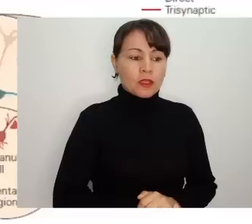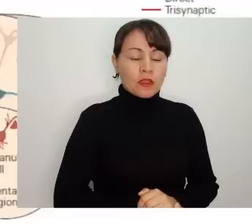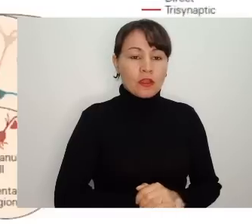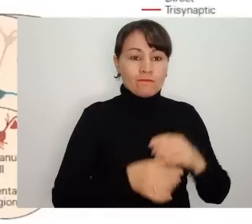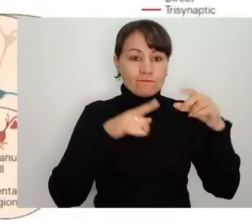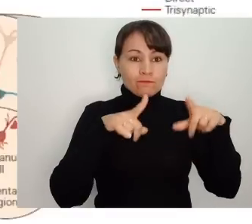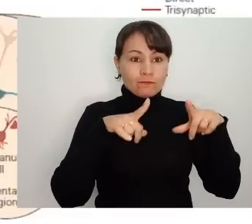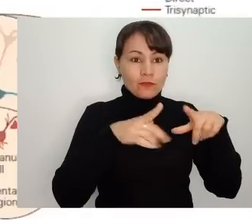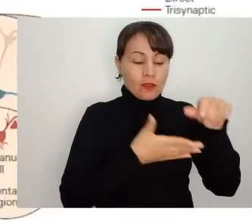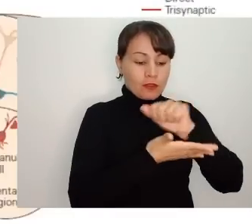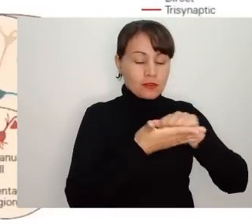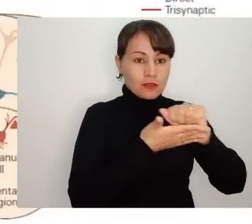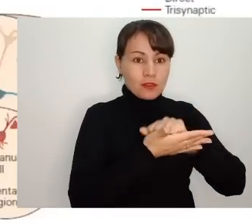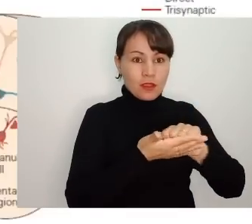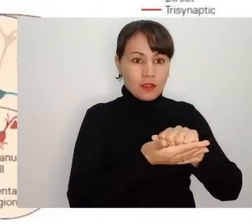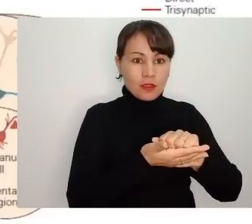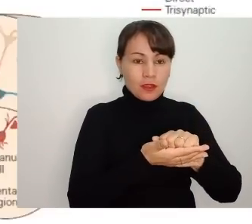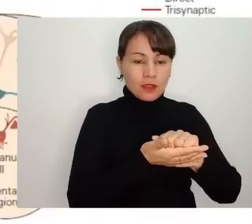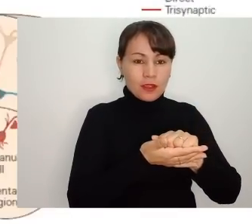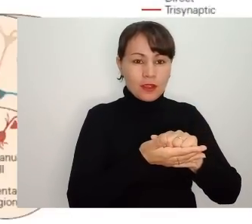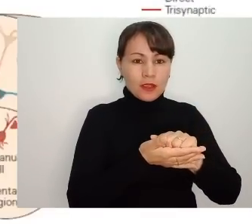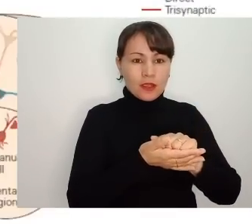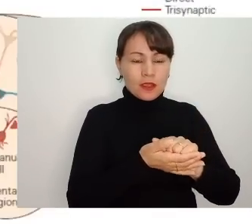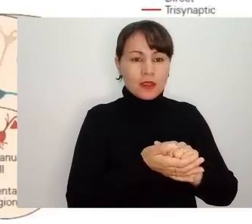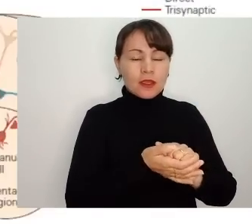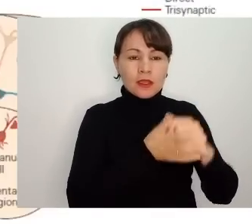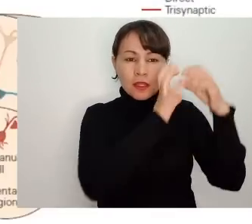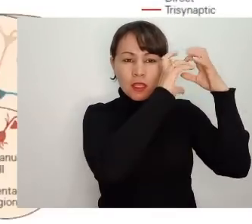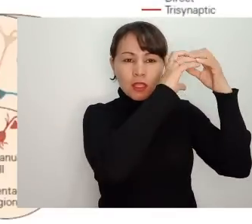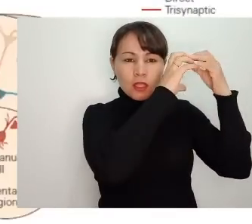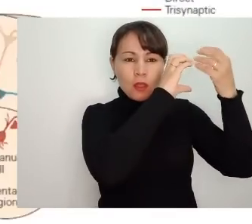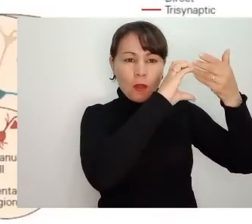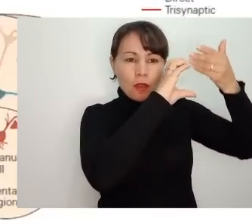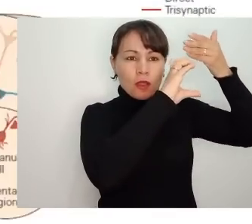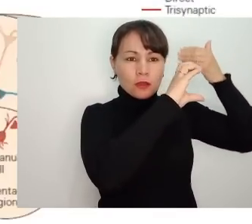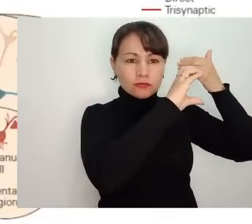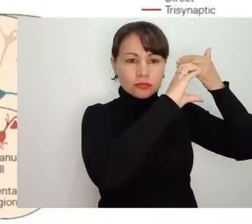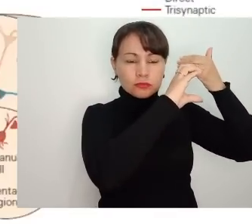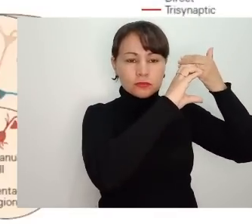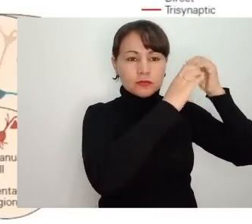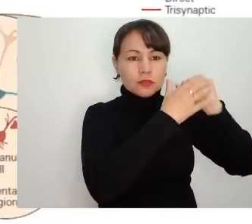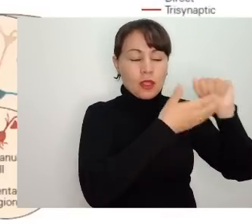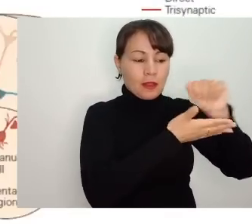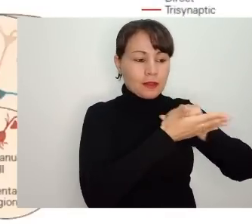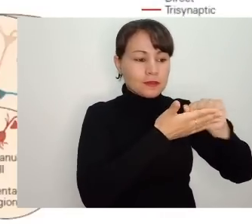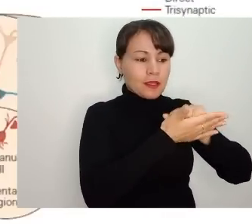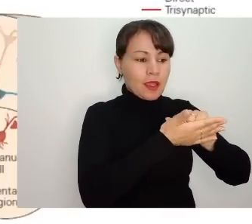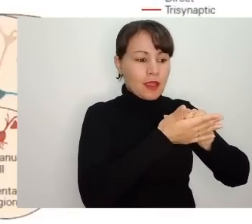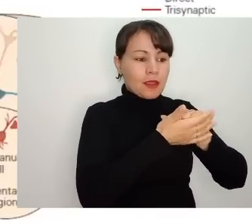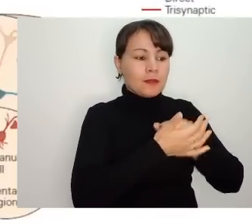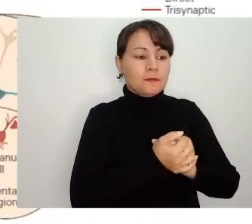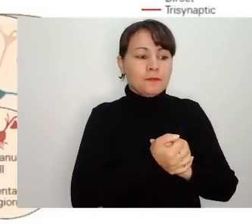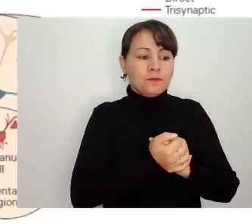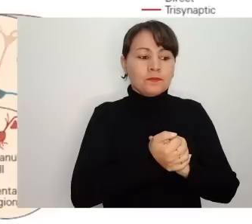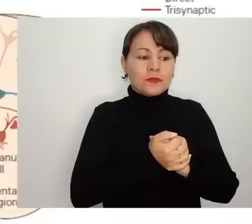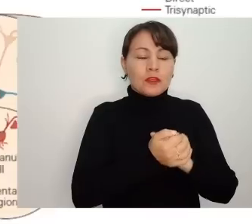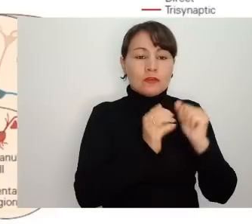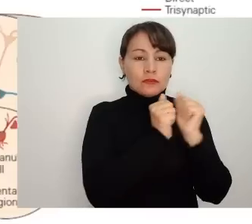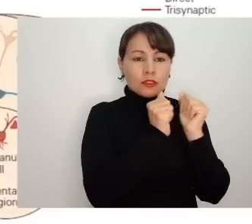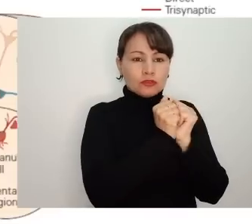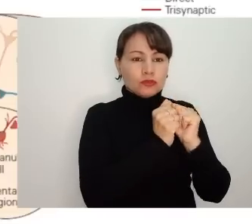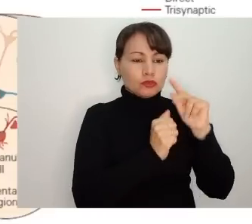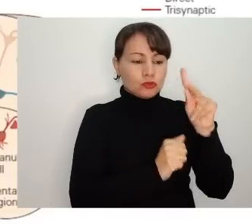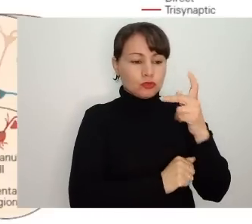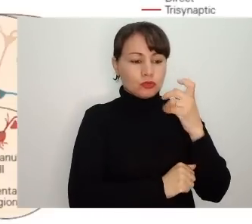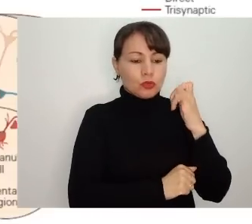O hipotálamo fica localizado na região do diencéfalo, na parte anterior do diencéfalo. Então, nessa região aqui fica localizado